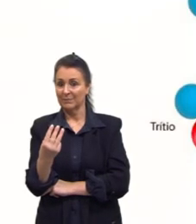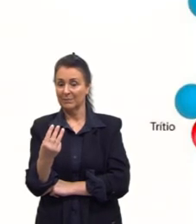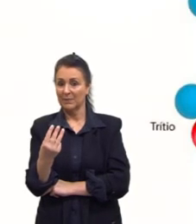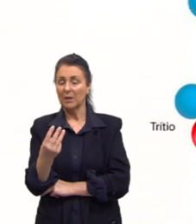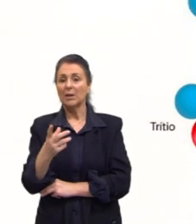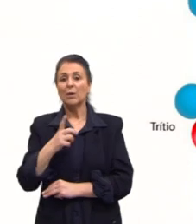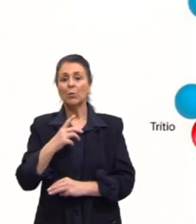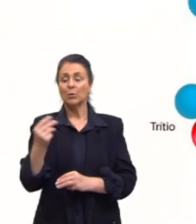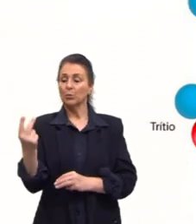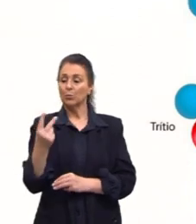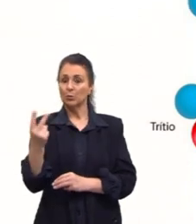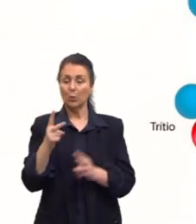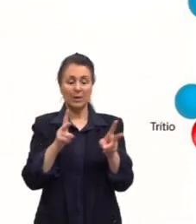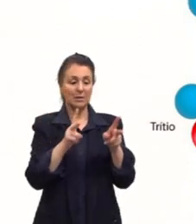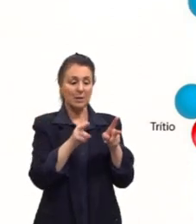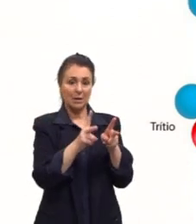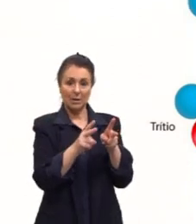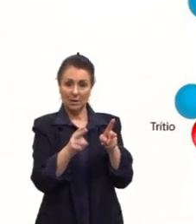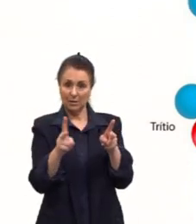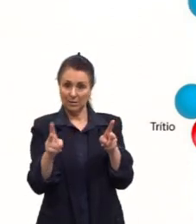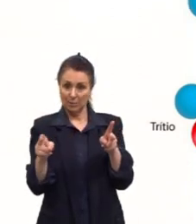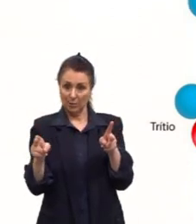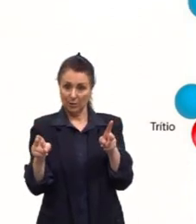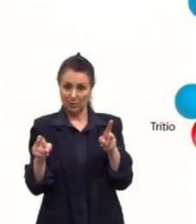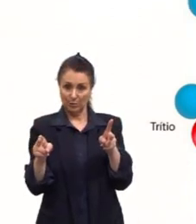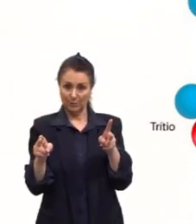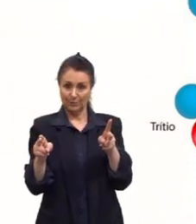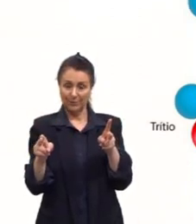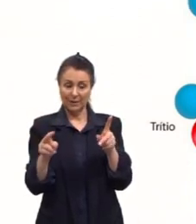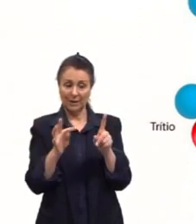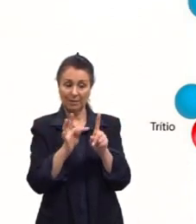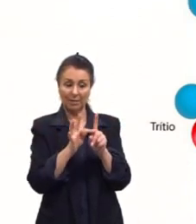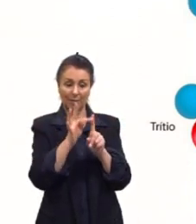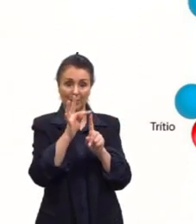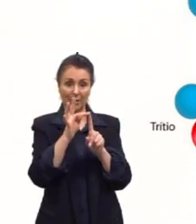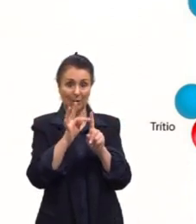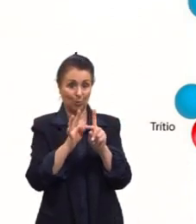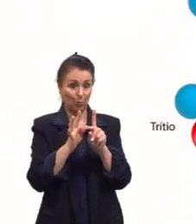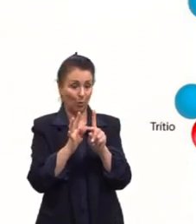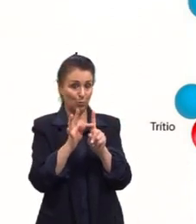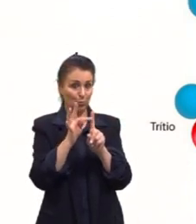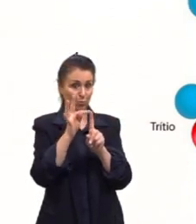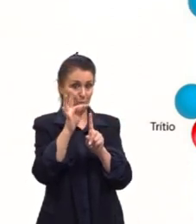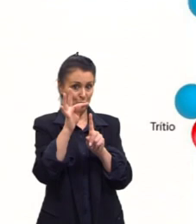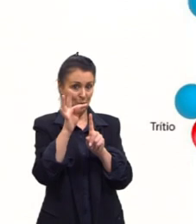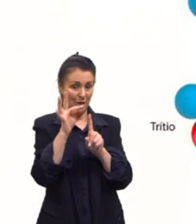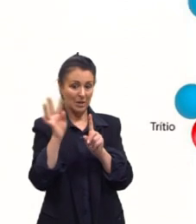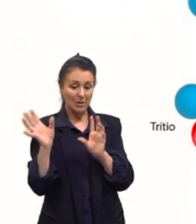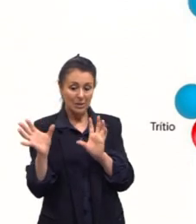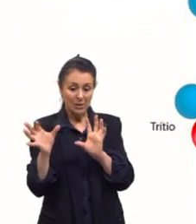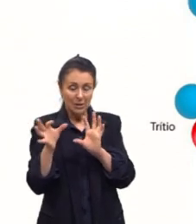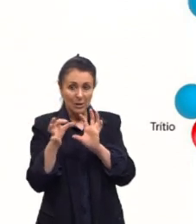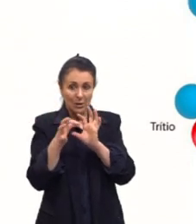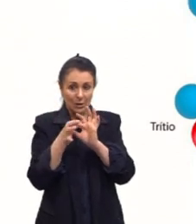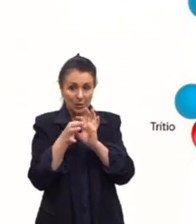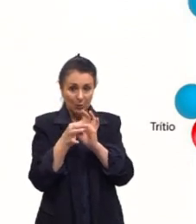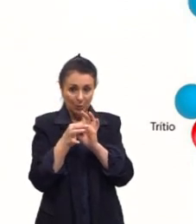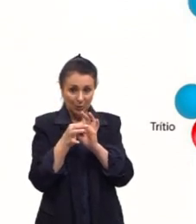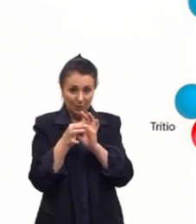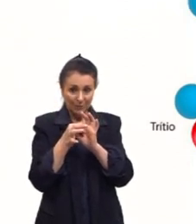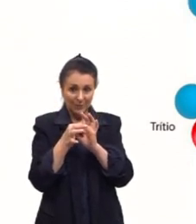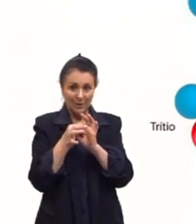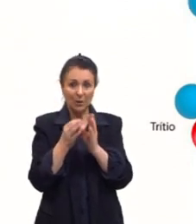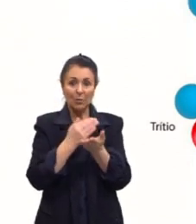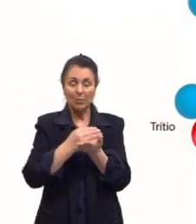quando esses dois isótopos são submetidos a temperaturas muito elevadas eles conseguem se unir e formar o